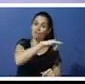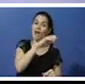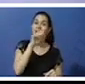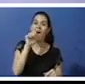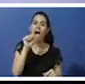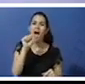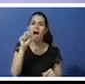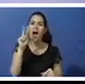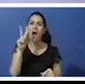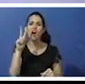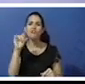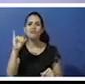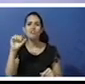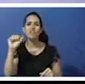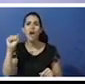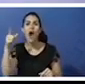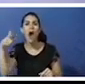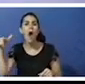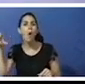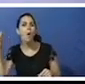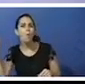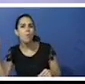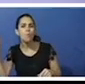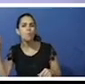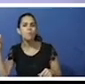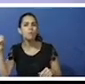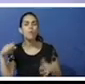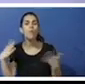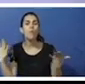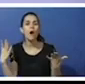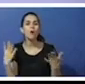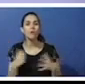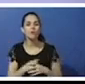avião. Vamos ver qual rima com avião aqui?